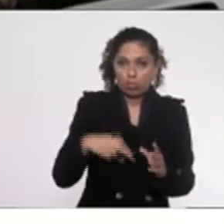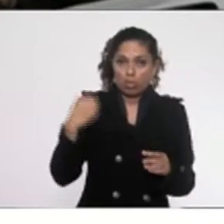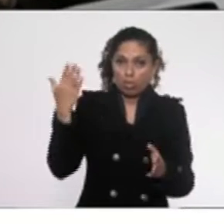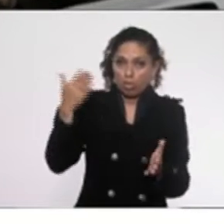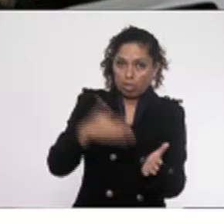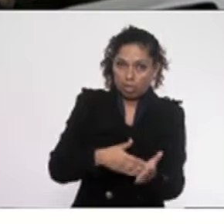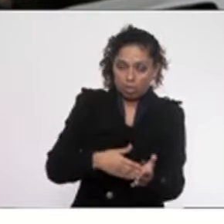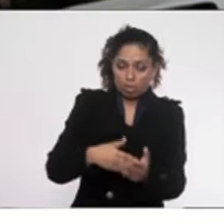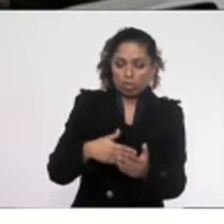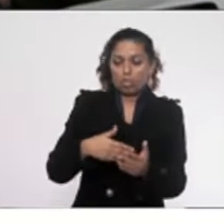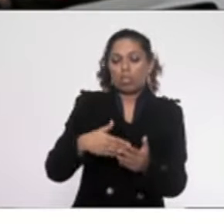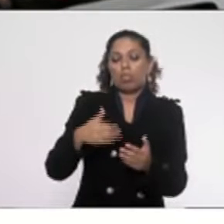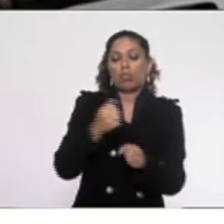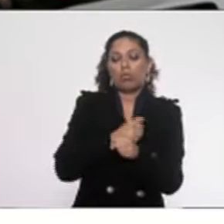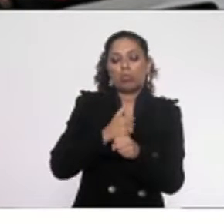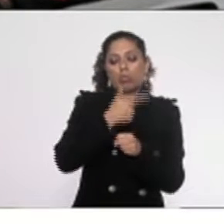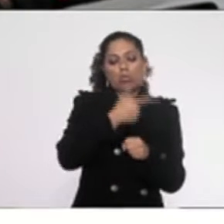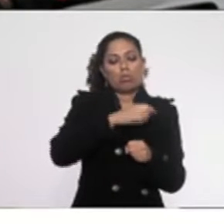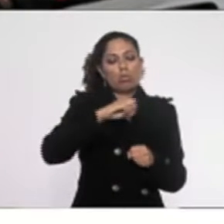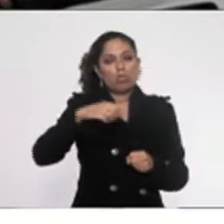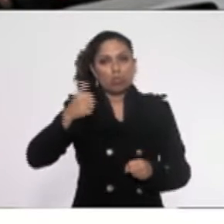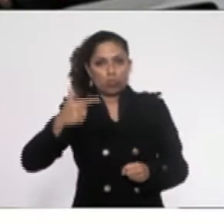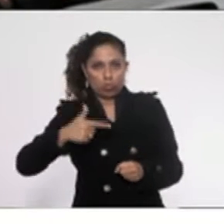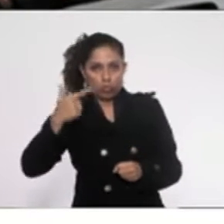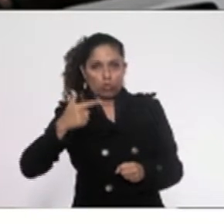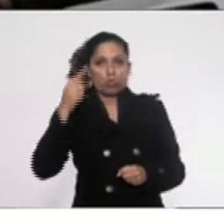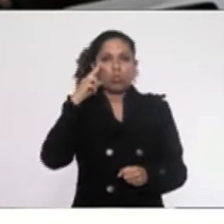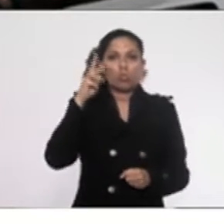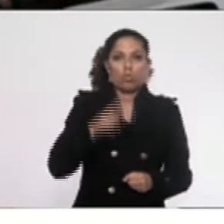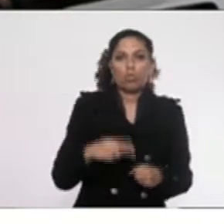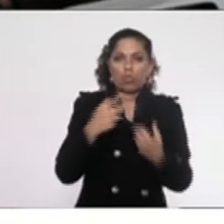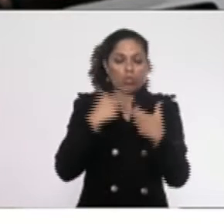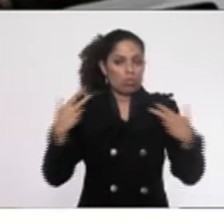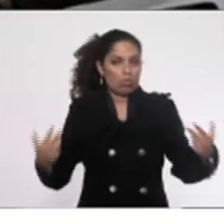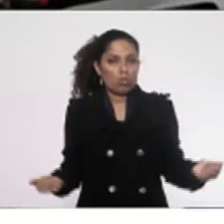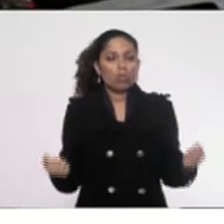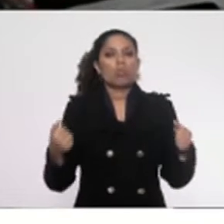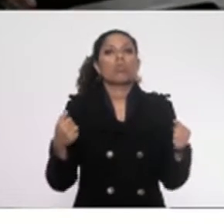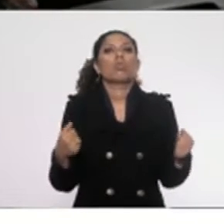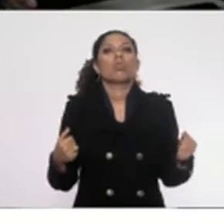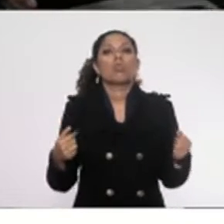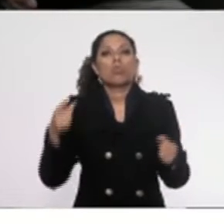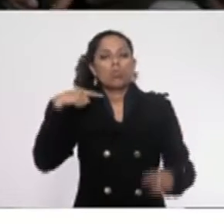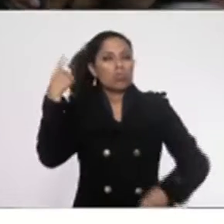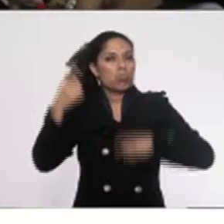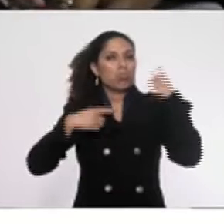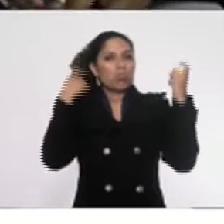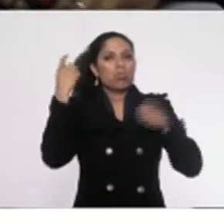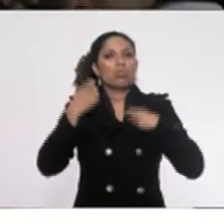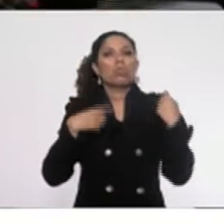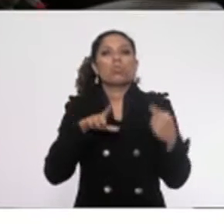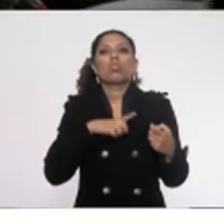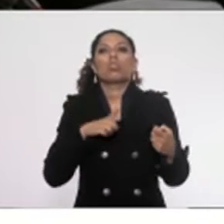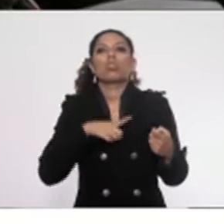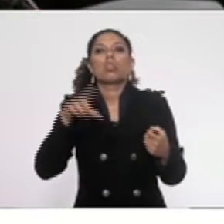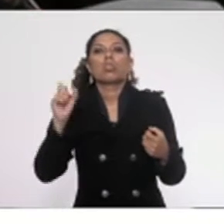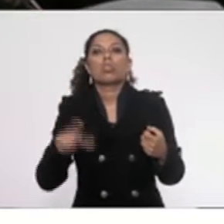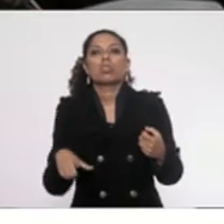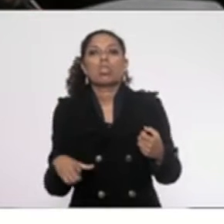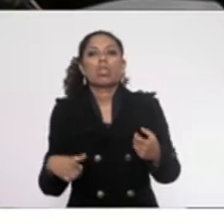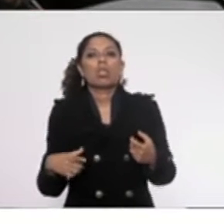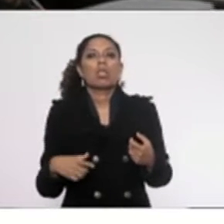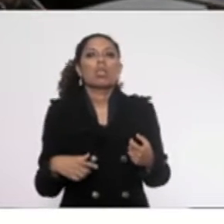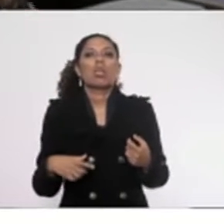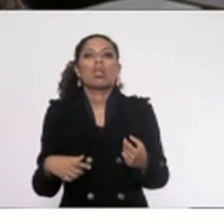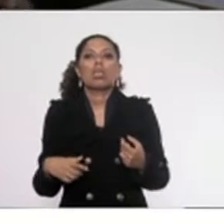de 2012, tá? E fui verificando algo que já nos preocupa, que são o que a